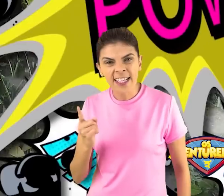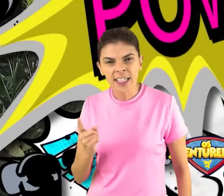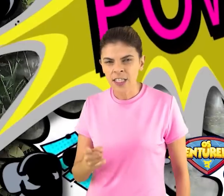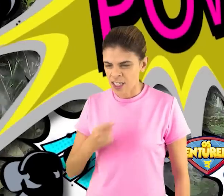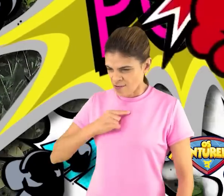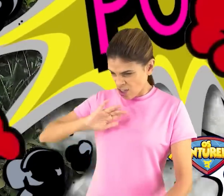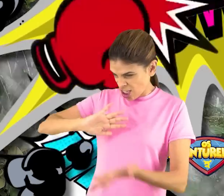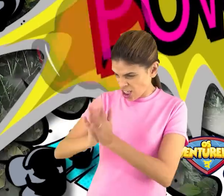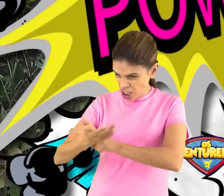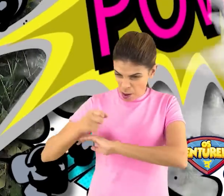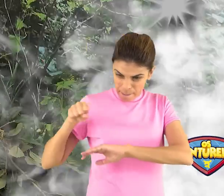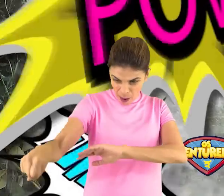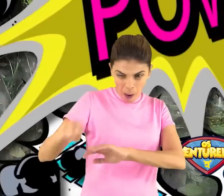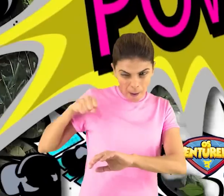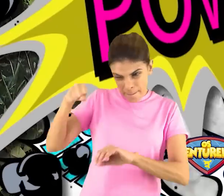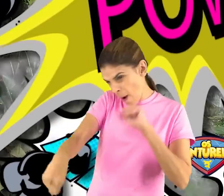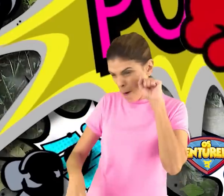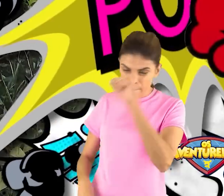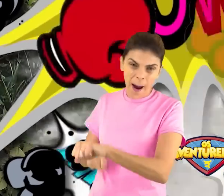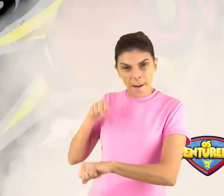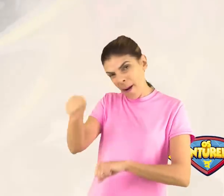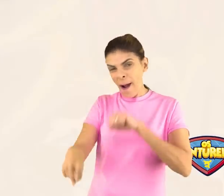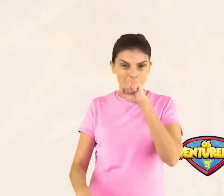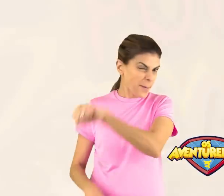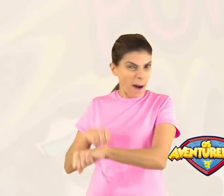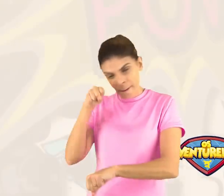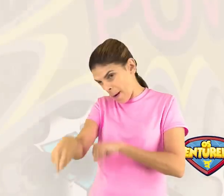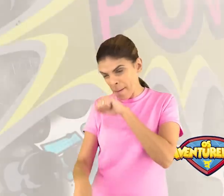vou acabar com você!